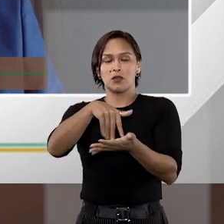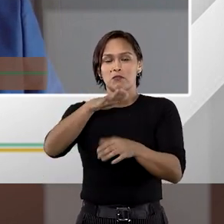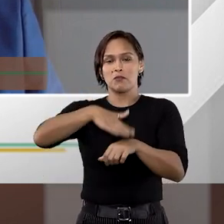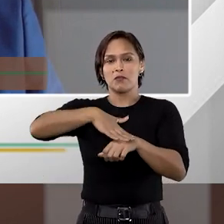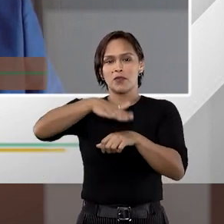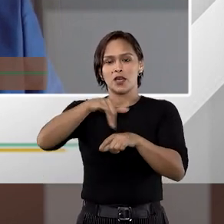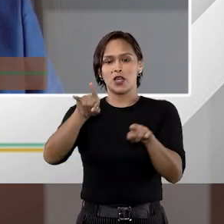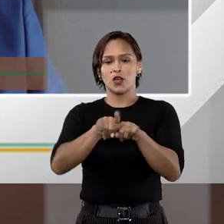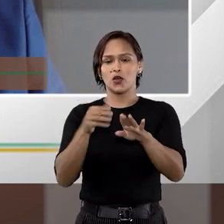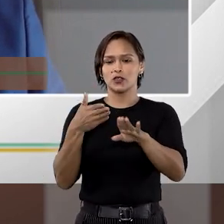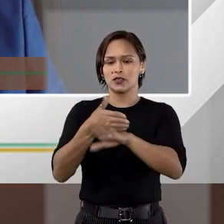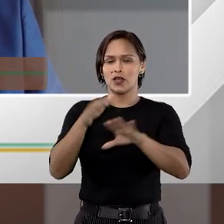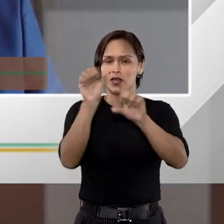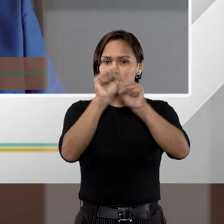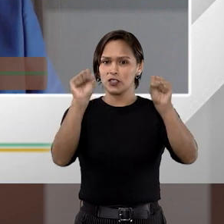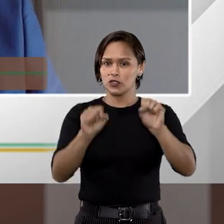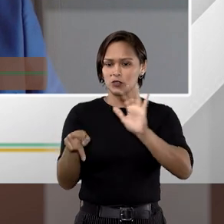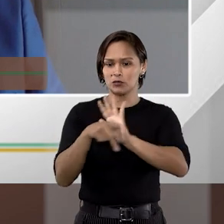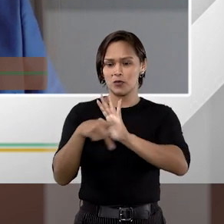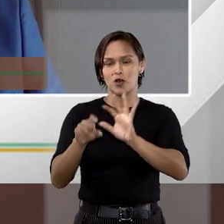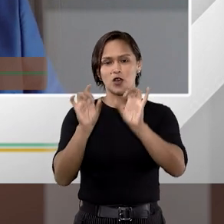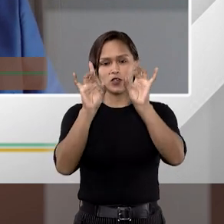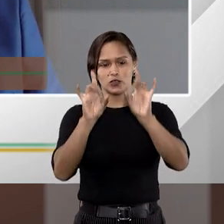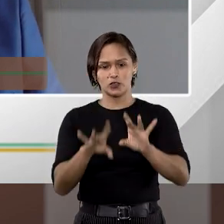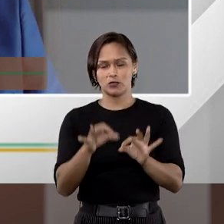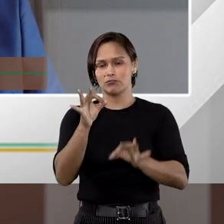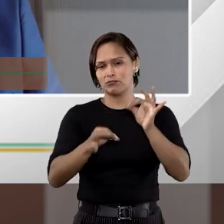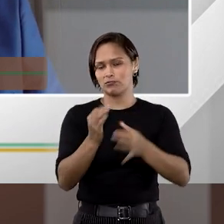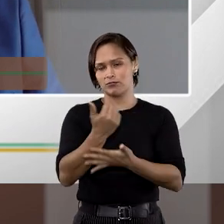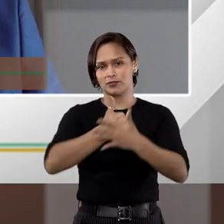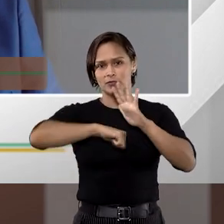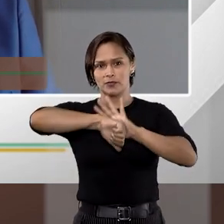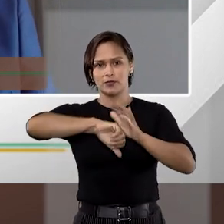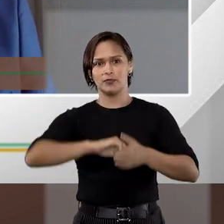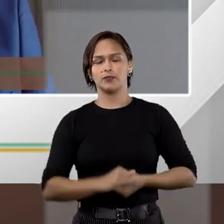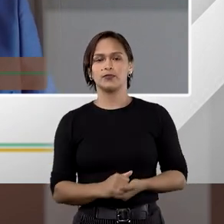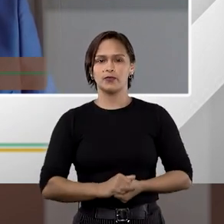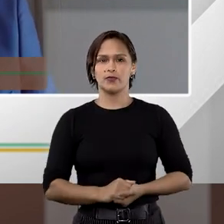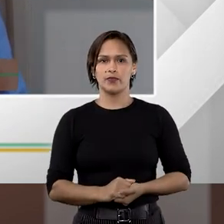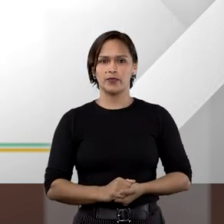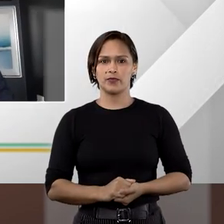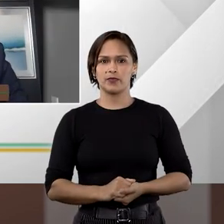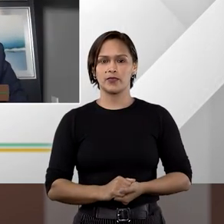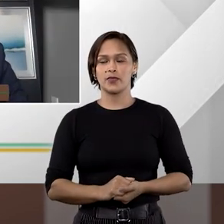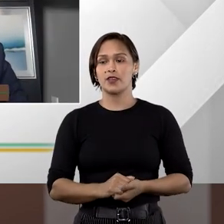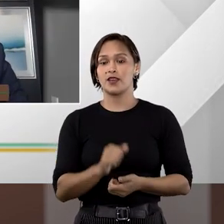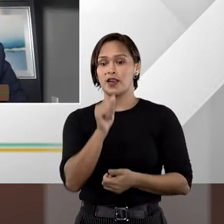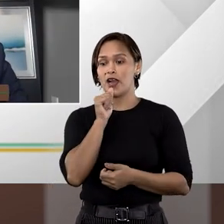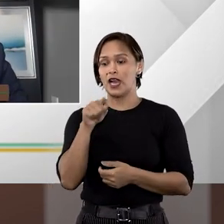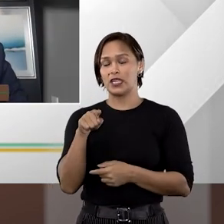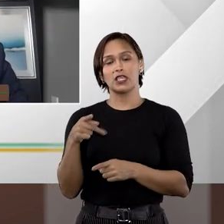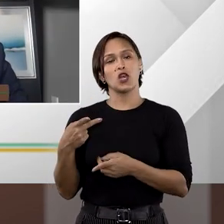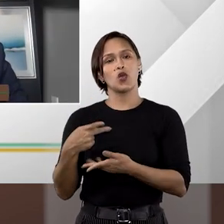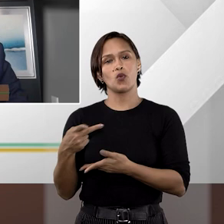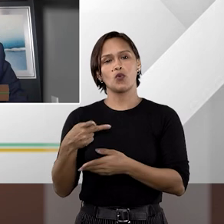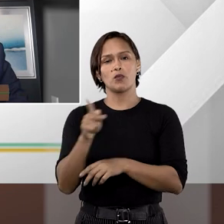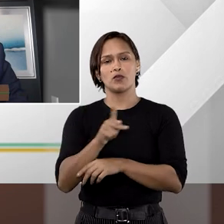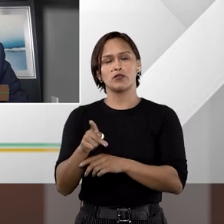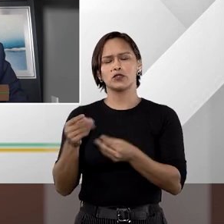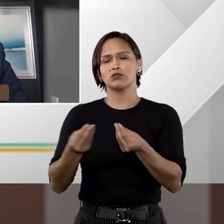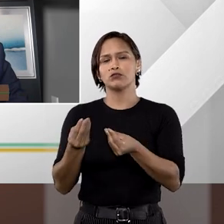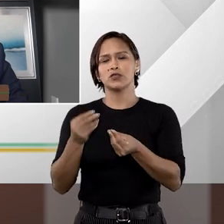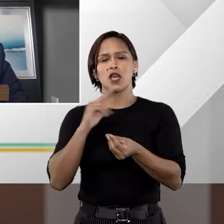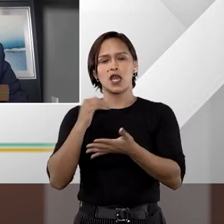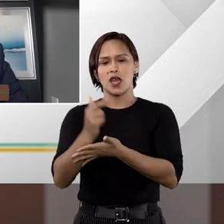maior dentro do sistema dos juizados especiais criminais o eu ainda consigo Doutor Sérgio